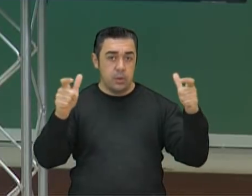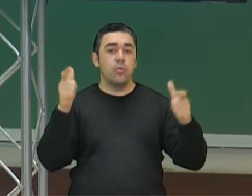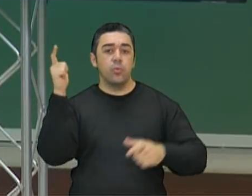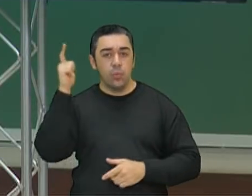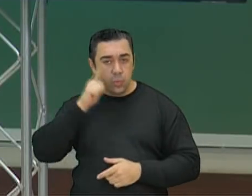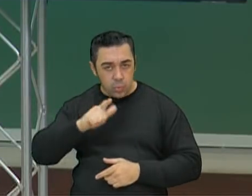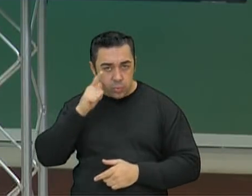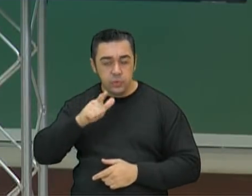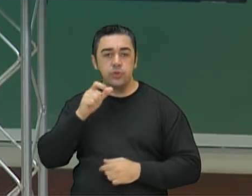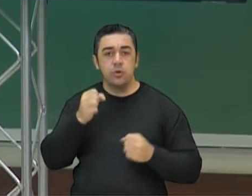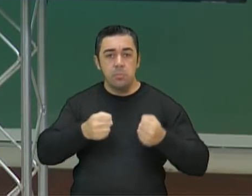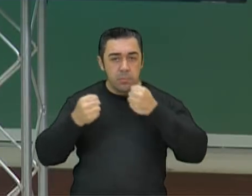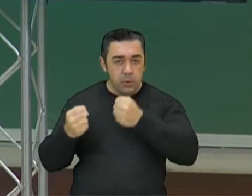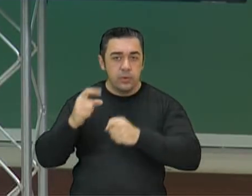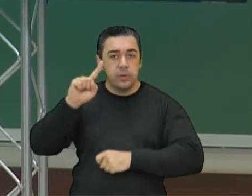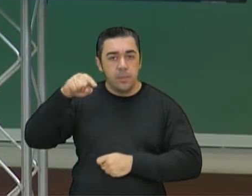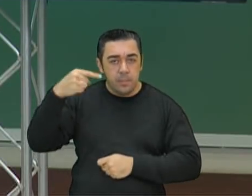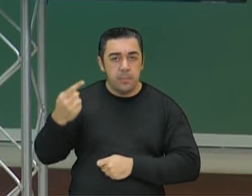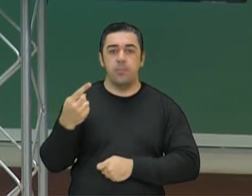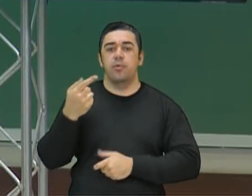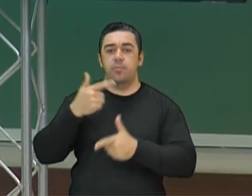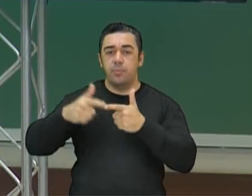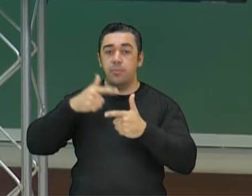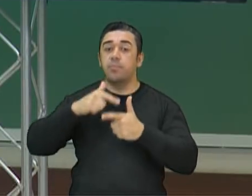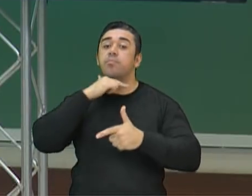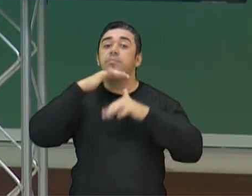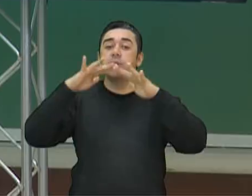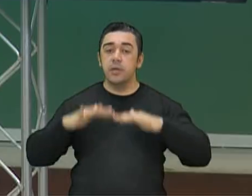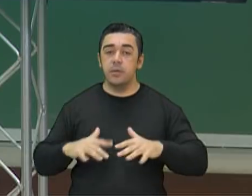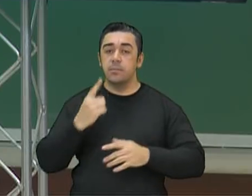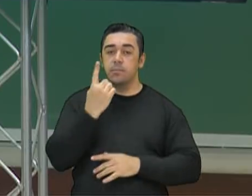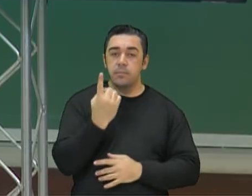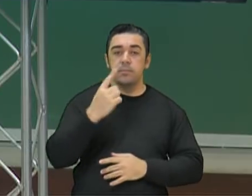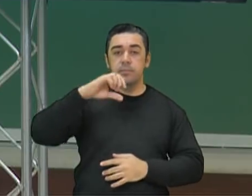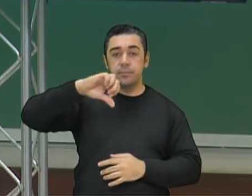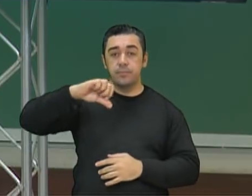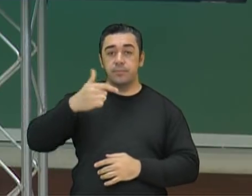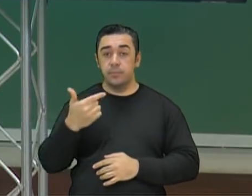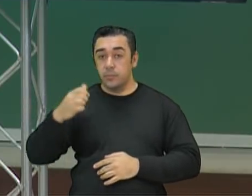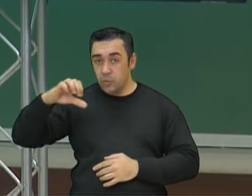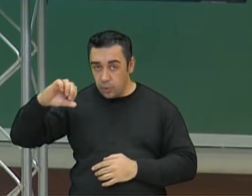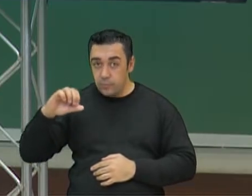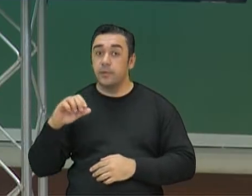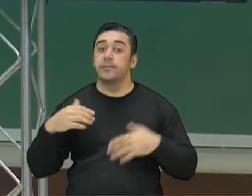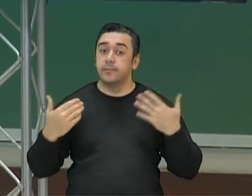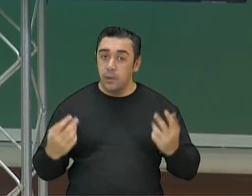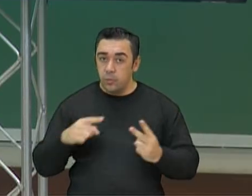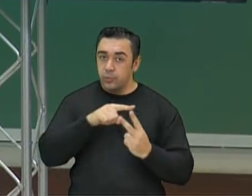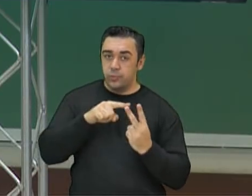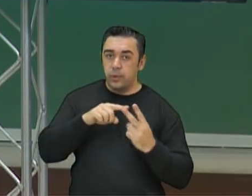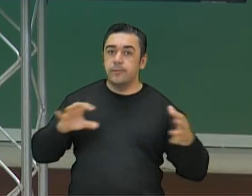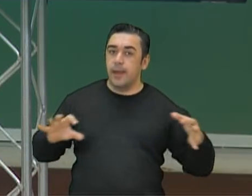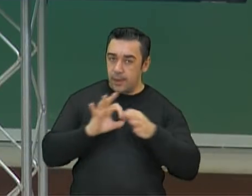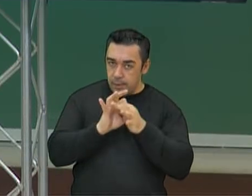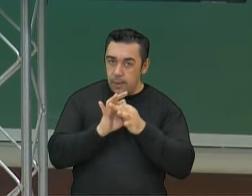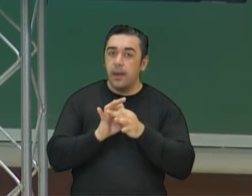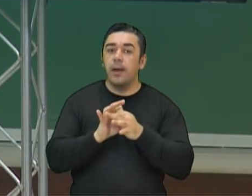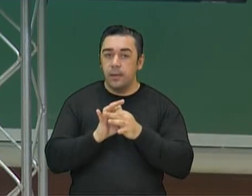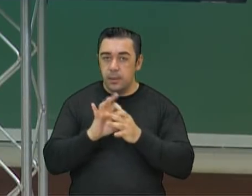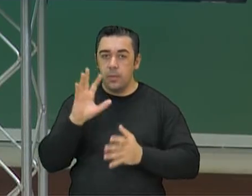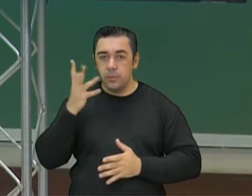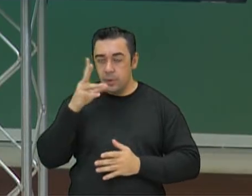ao poder depois da crise de 29. Os dois acontecimentos, então, estão ligados